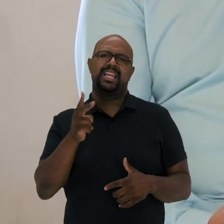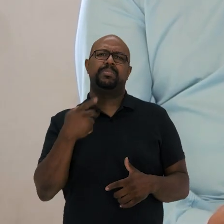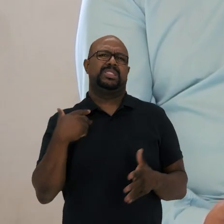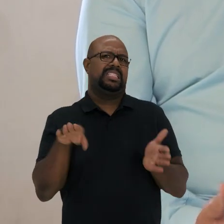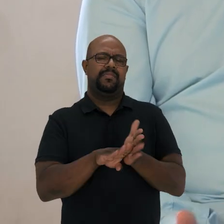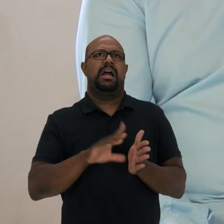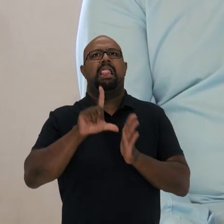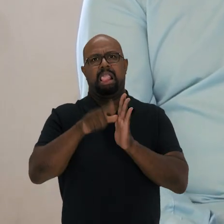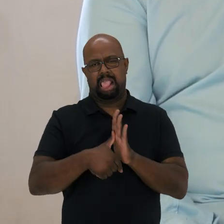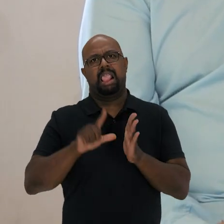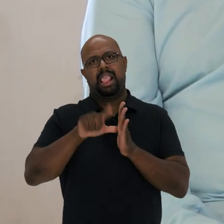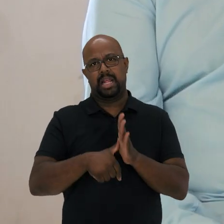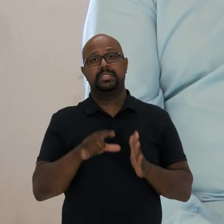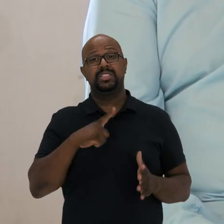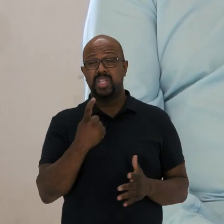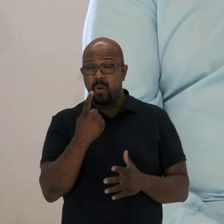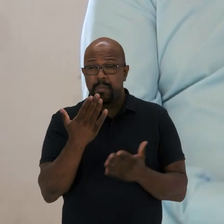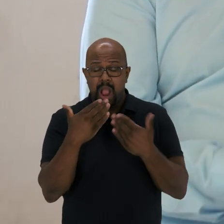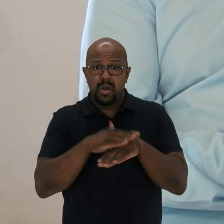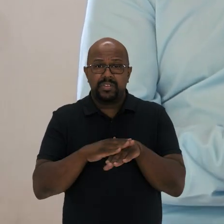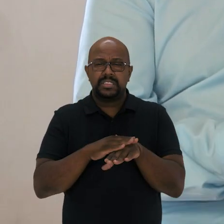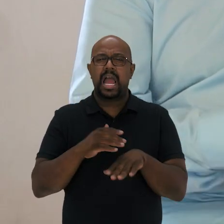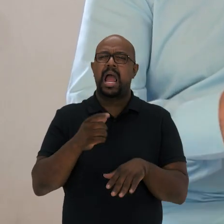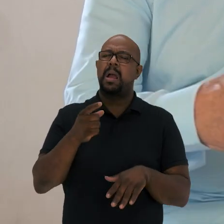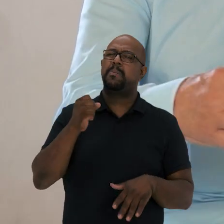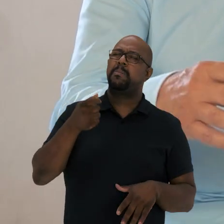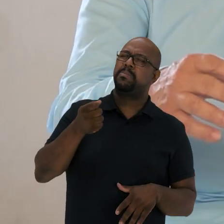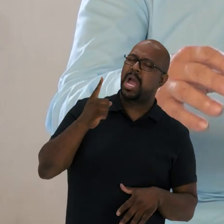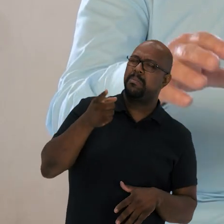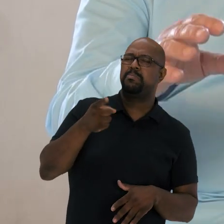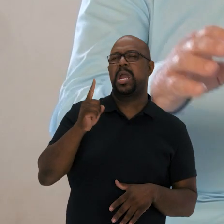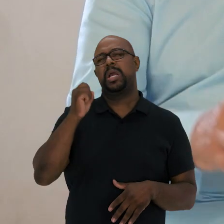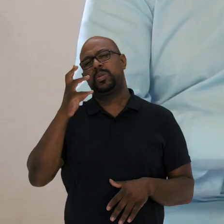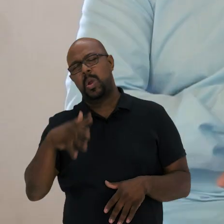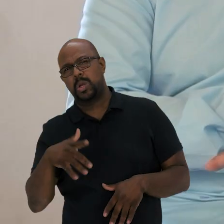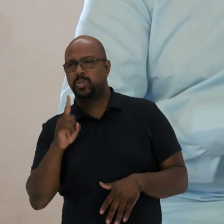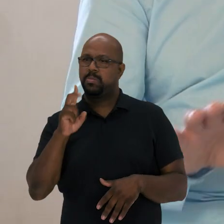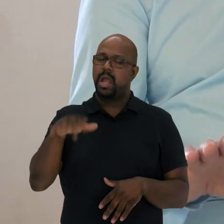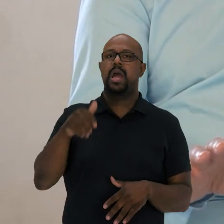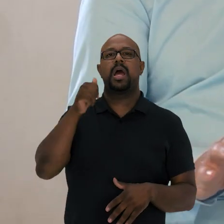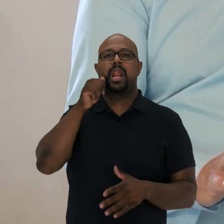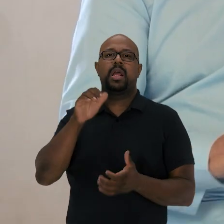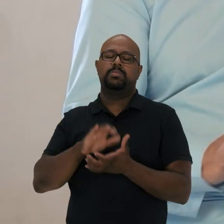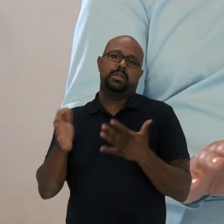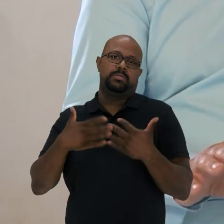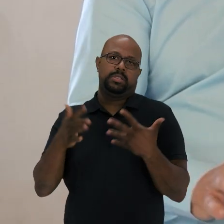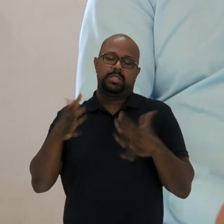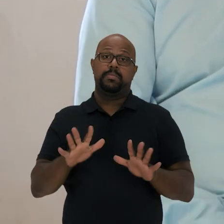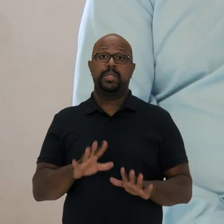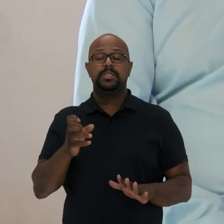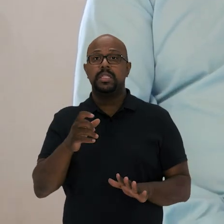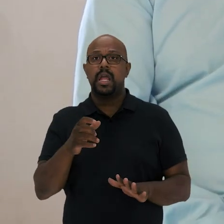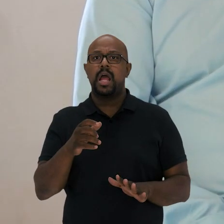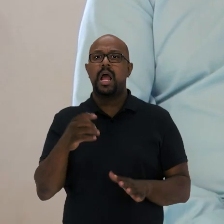sempre chegava tarde, e se tinha para conversar, meia-noite, 1h, 2 da manhã, era fichinha, ele não queria